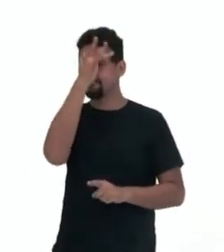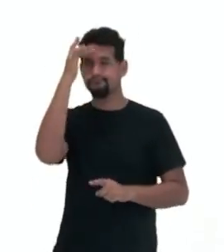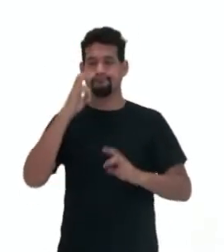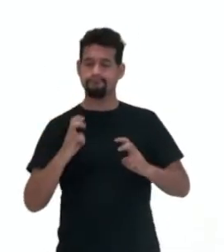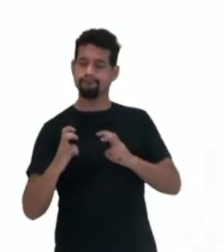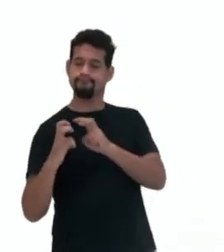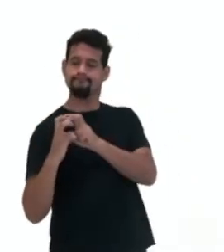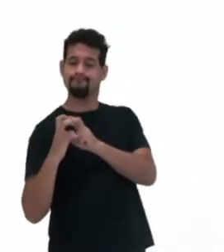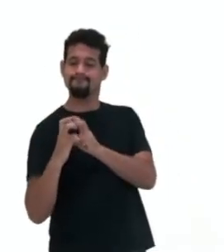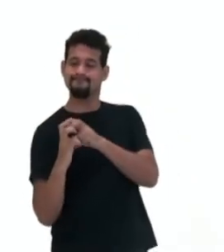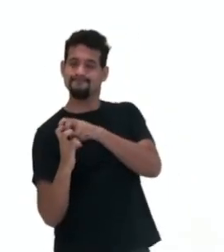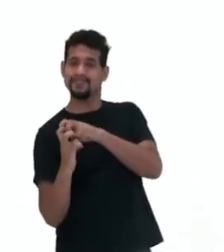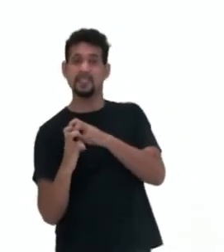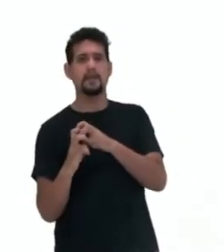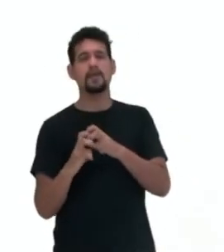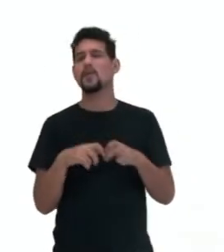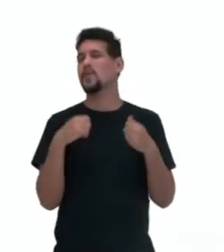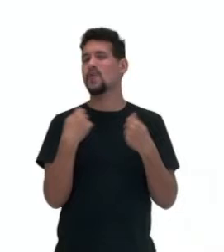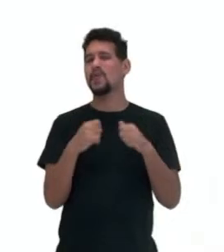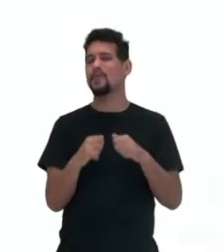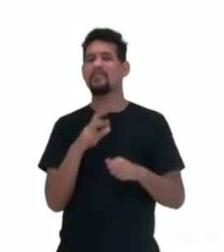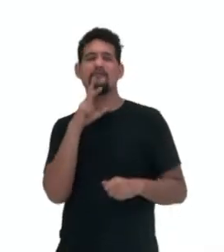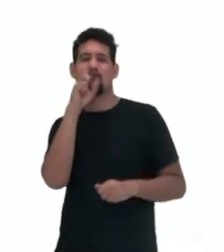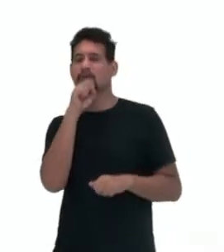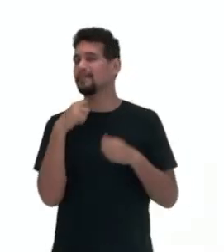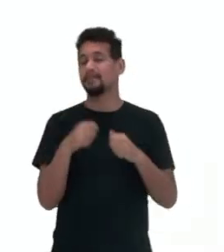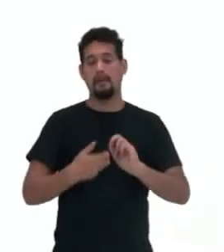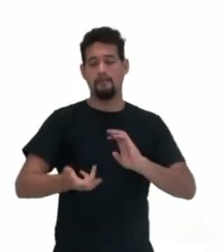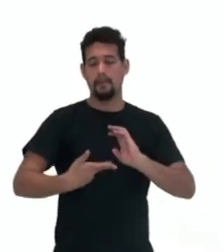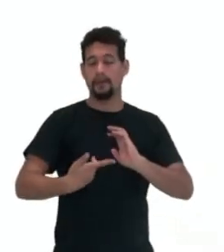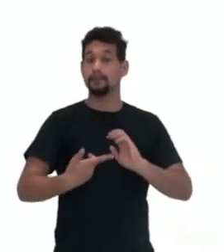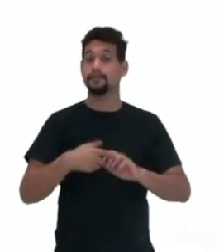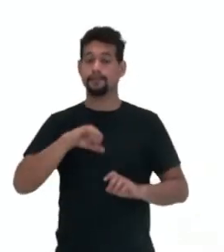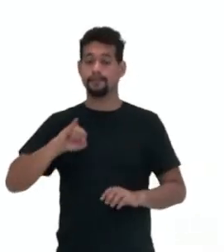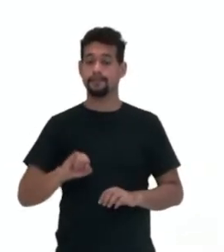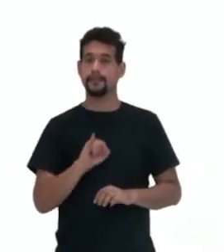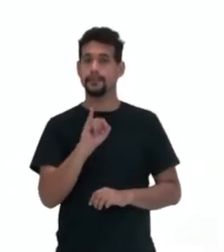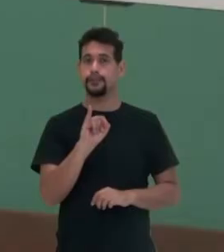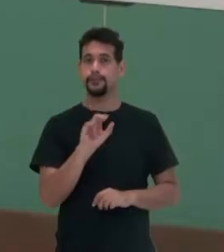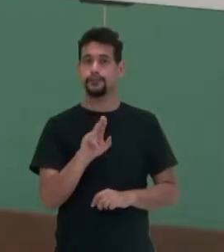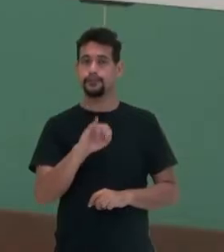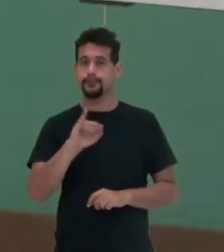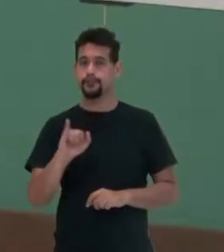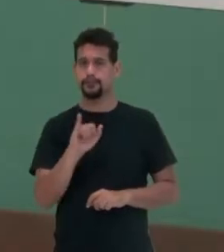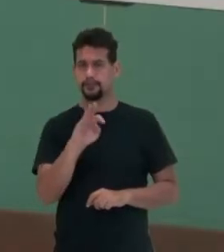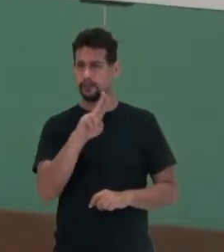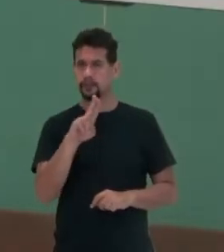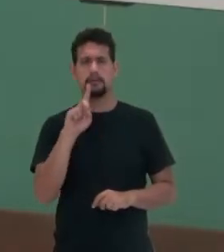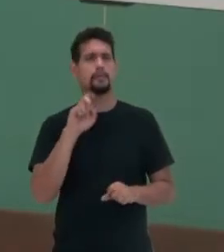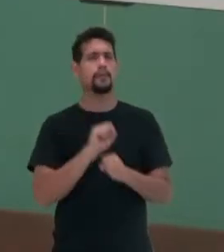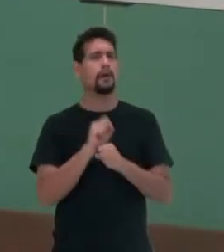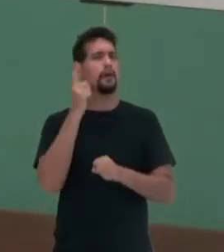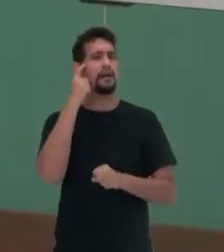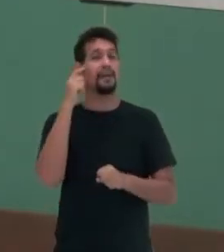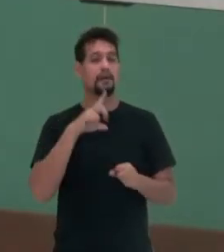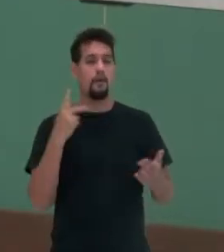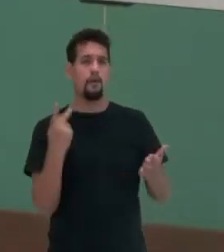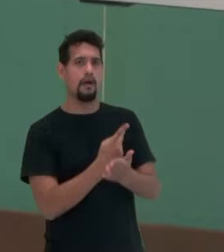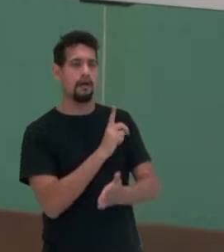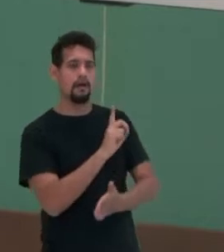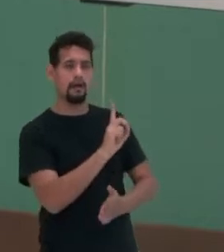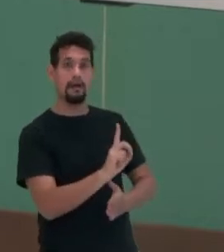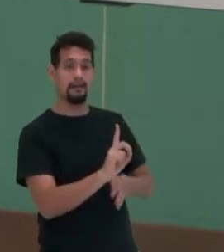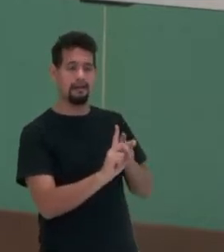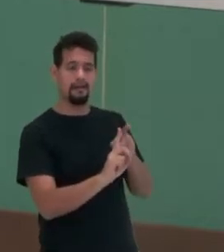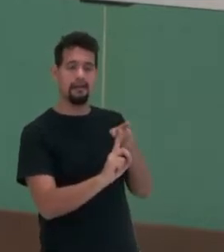conta mais do que usar a força e a velocidade. Então no jiu-jitsu, se a gente parar para pensar, quando a gente usa o erro do